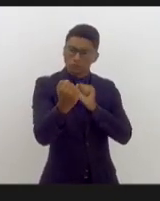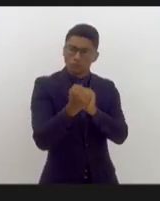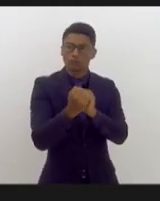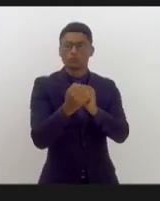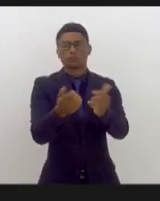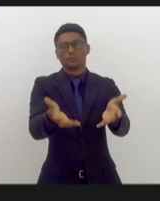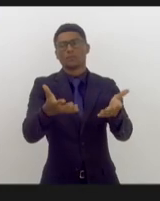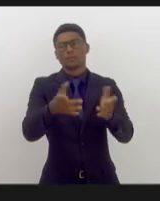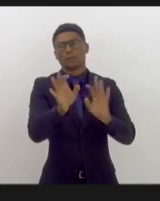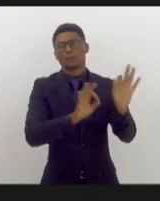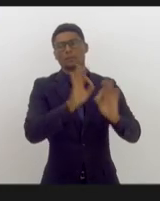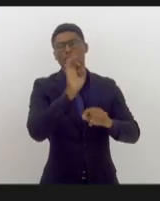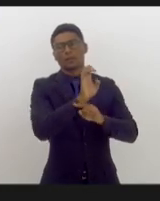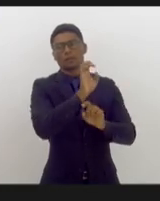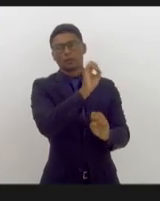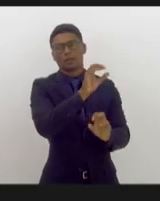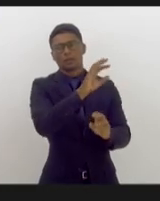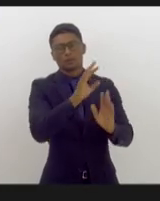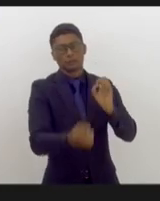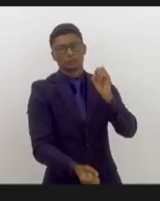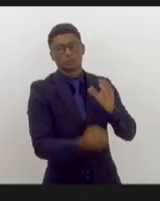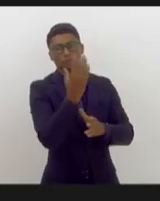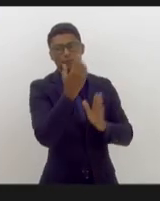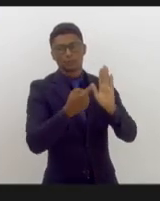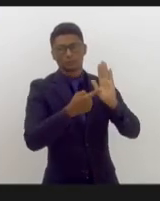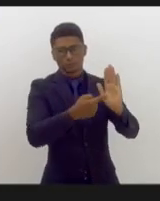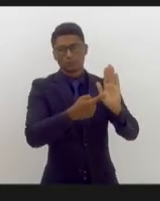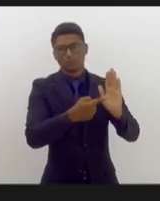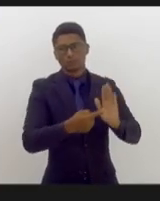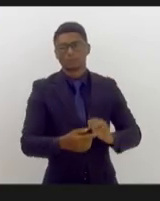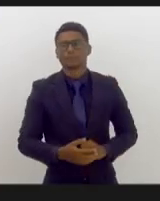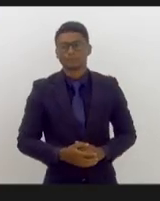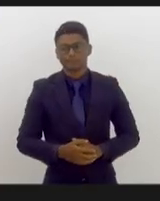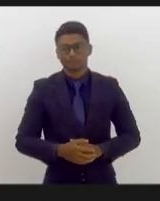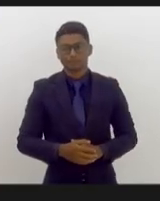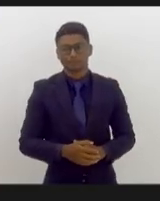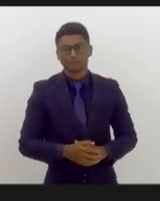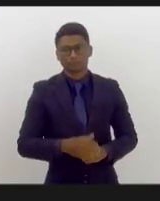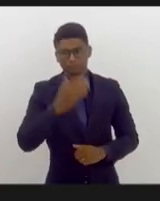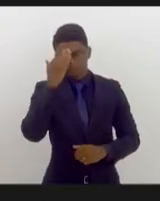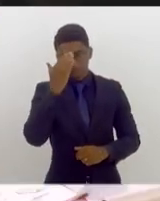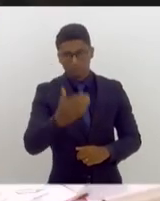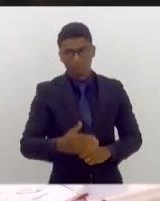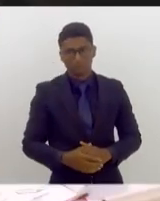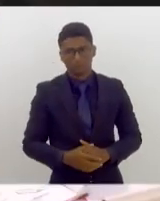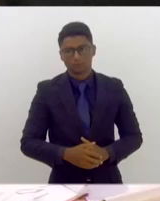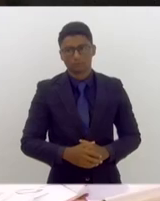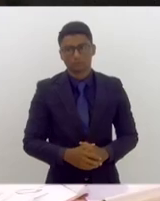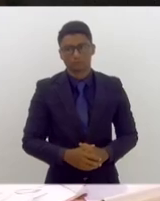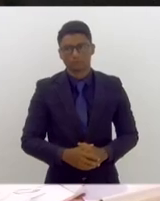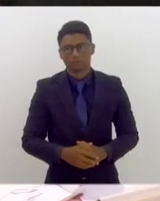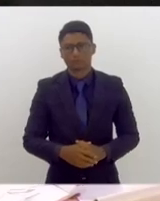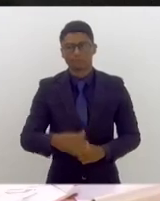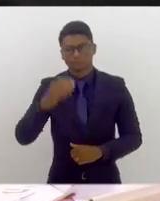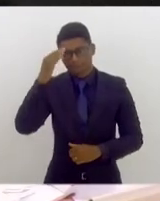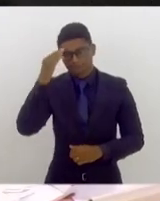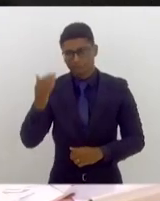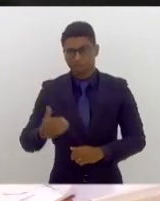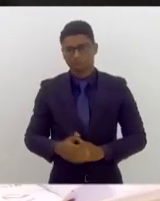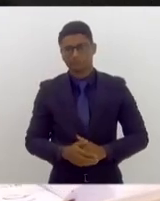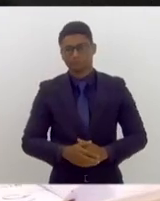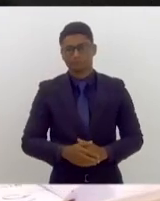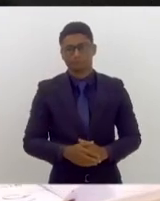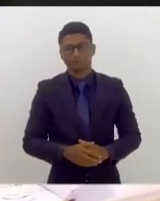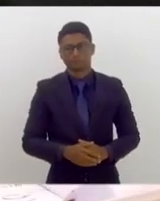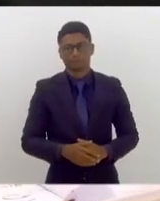de educação e colocar o nosso estado do Rio de Janeiro mais uma vez na vanguarda. Né? Muito obrigado, presidente. Obrigado, Jorge.